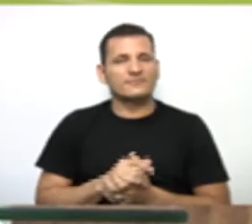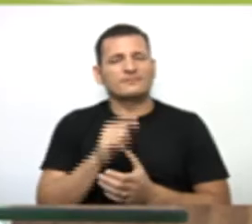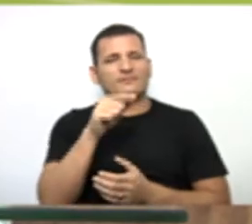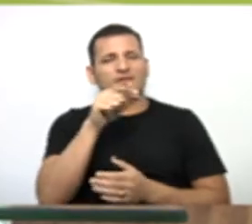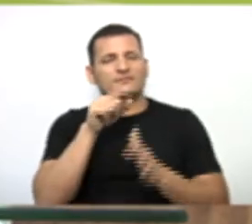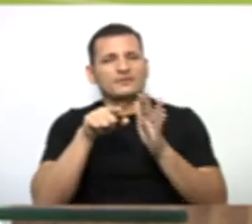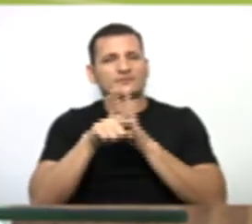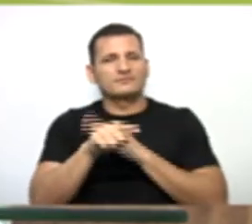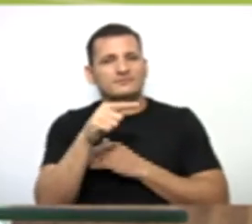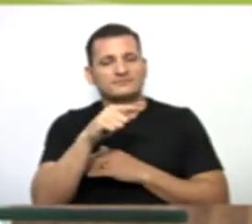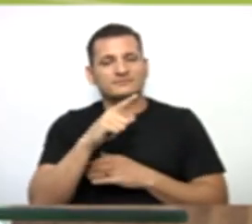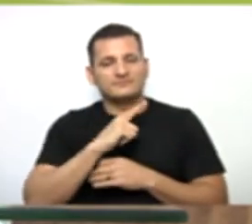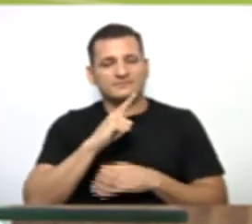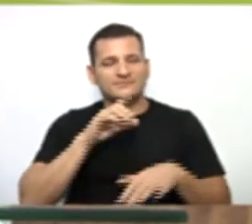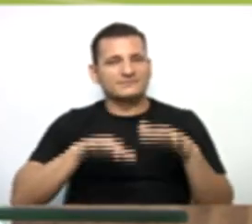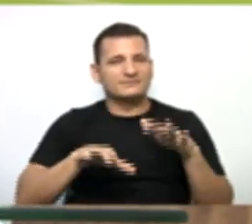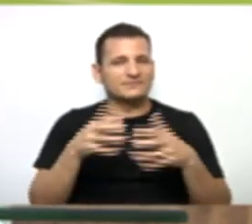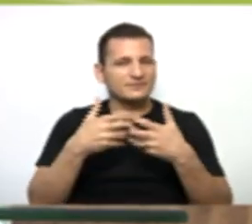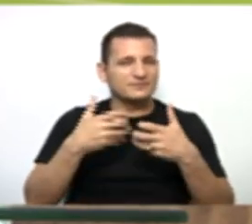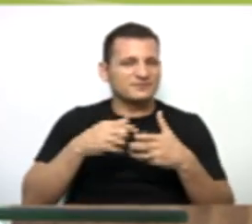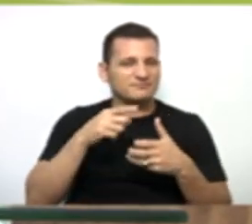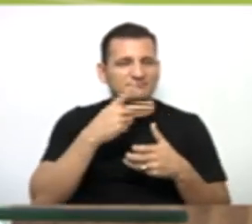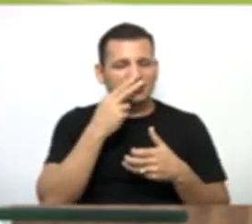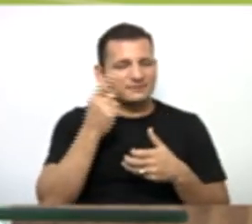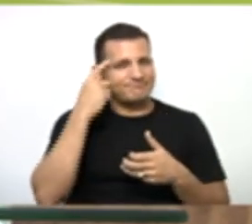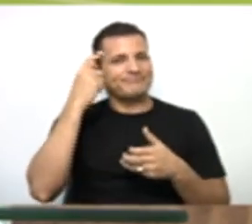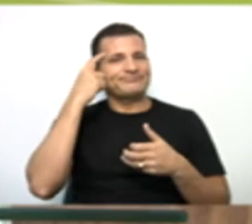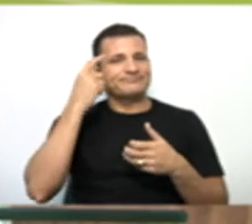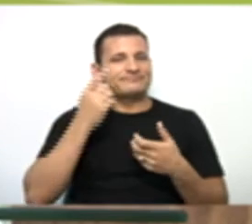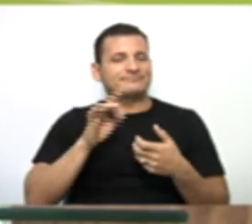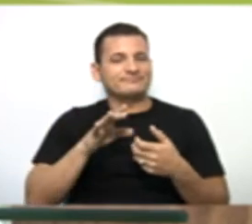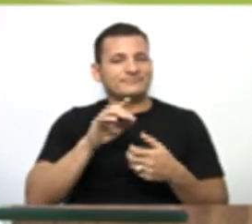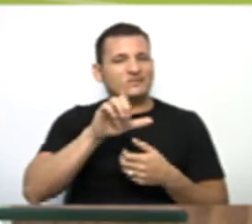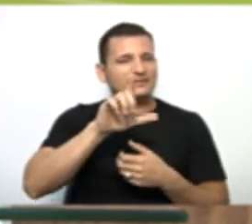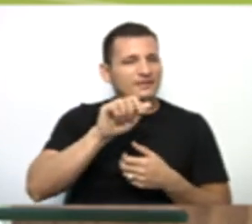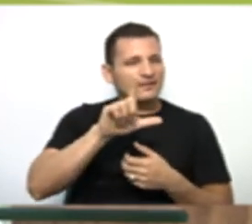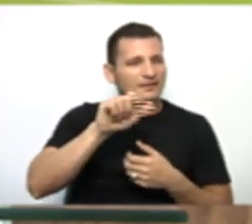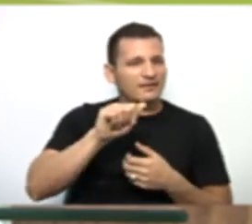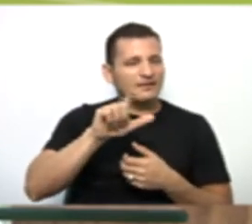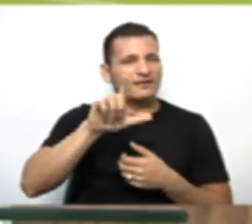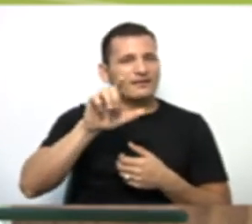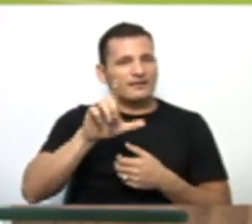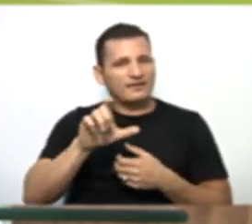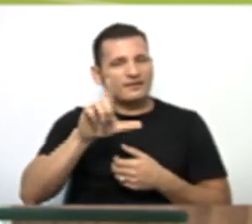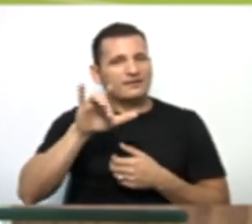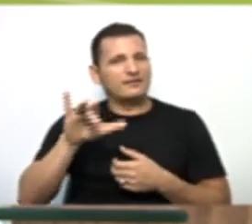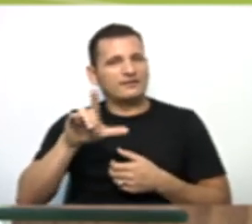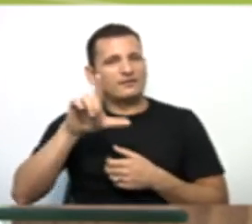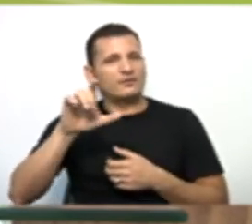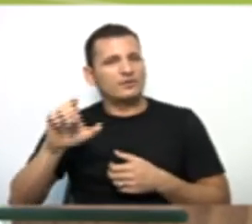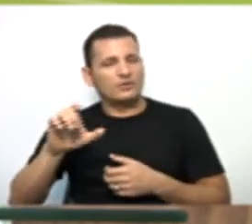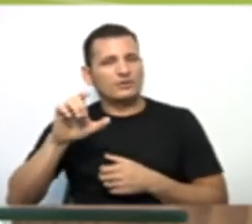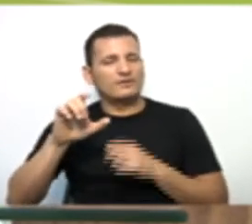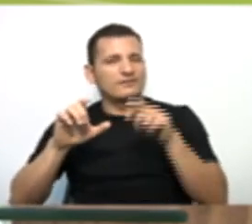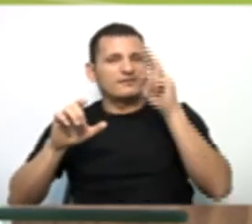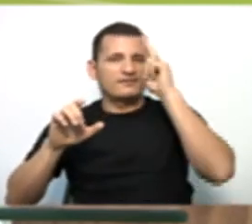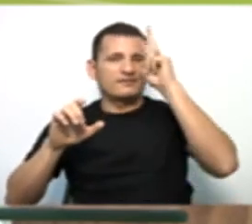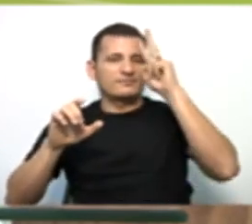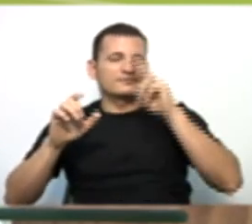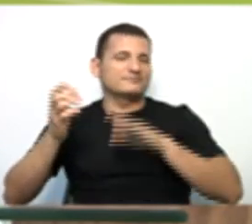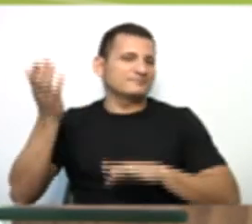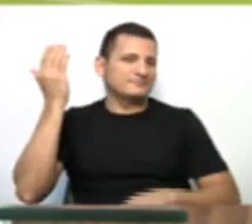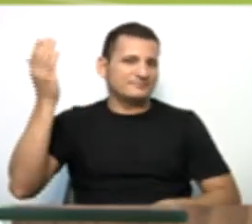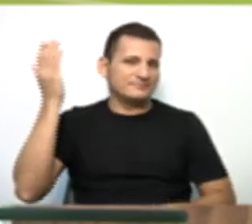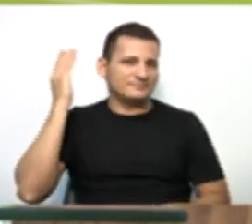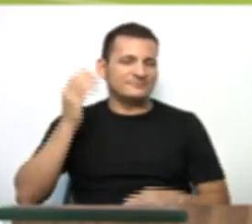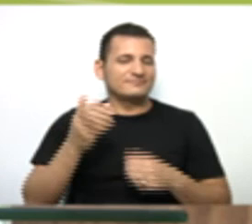raciocínio, às vezes, muito intuitivo. Você vem Lalá, Lelé, Lili, Loló. Aí você lembra lá